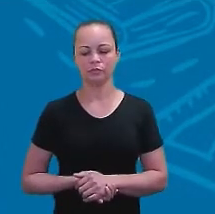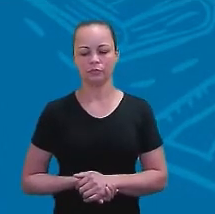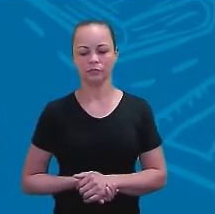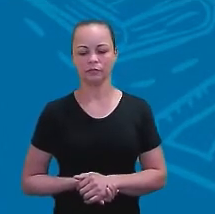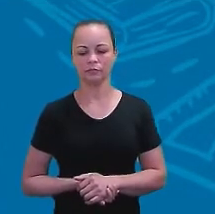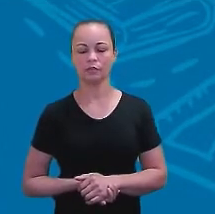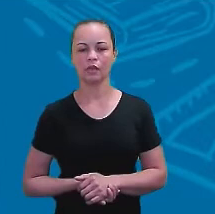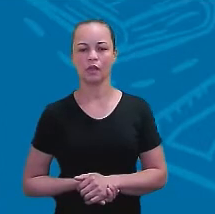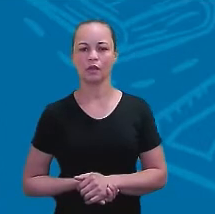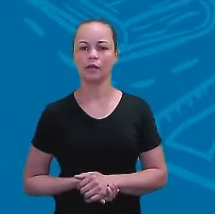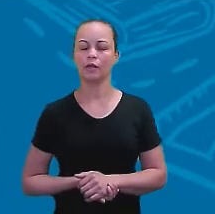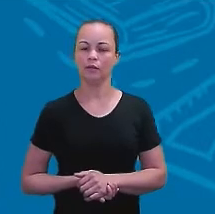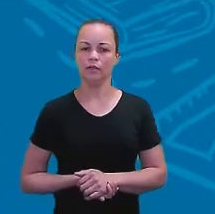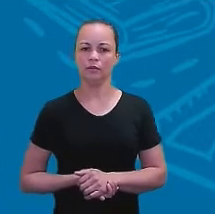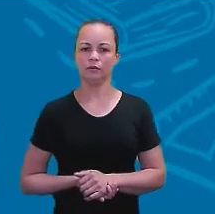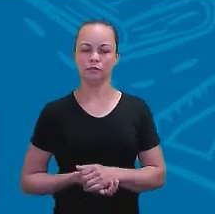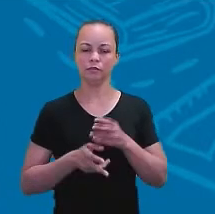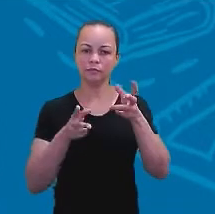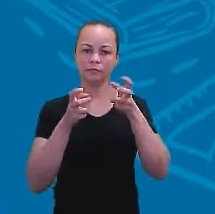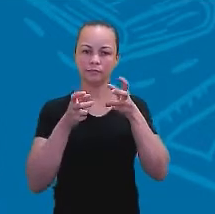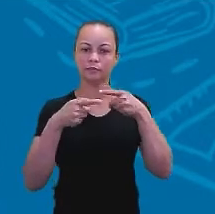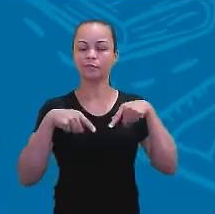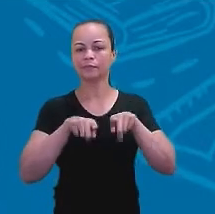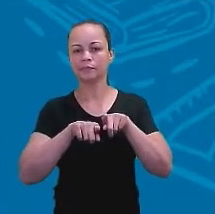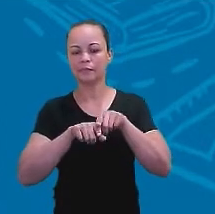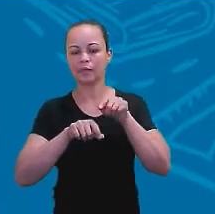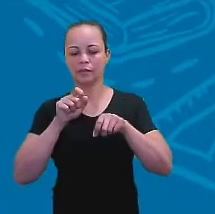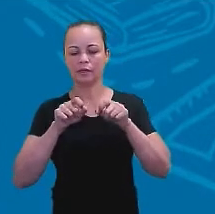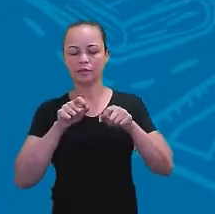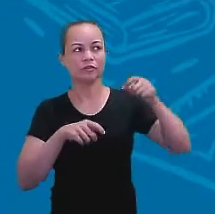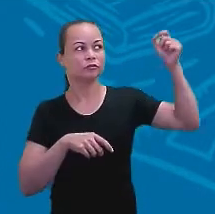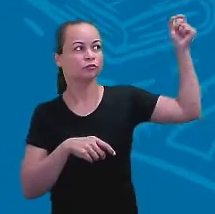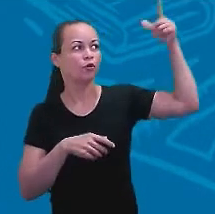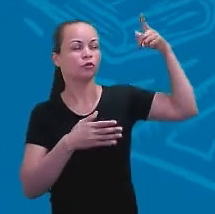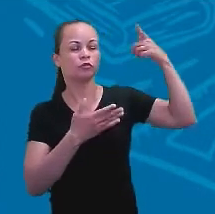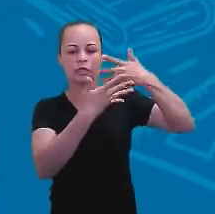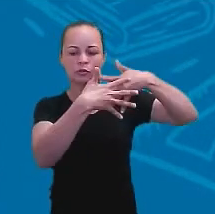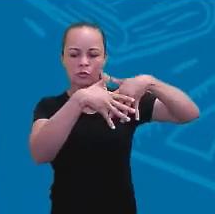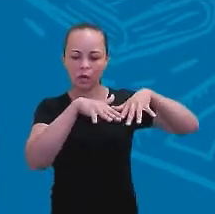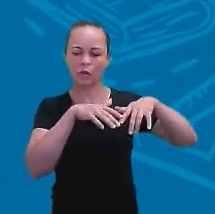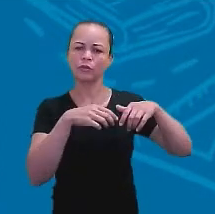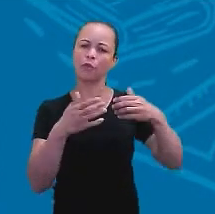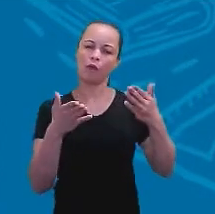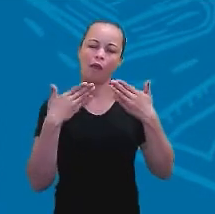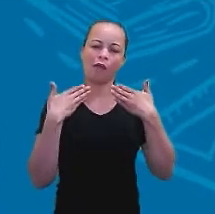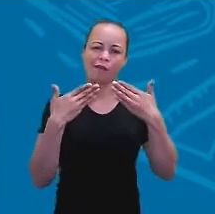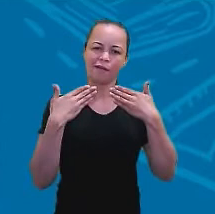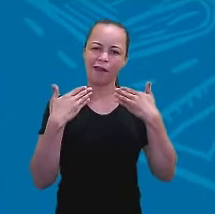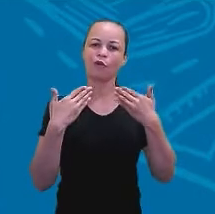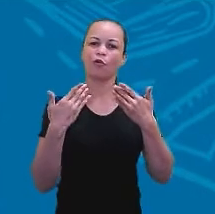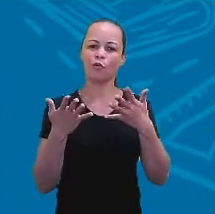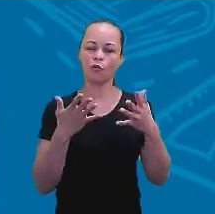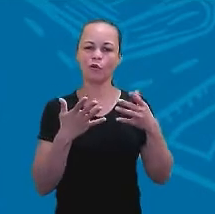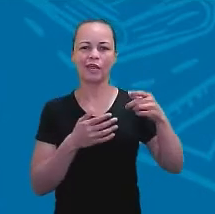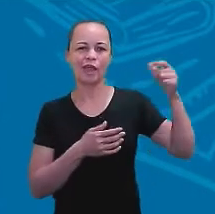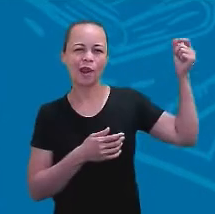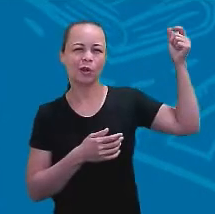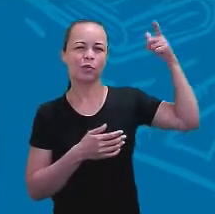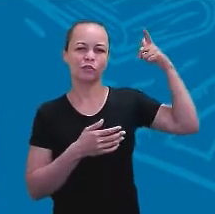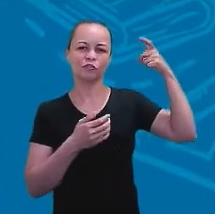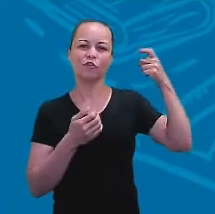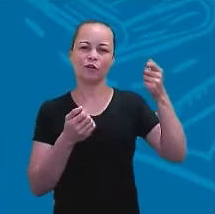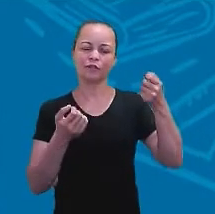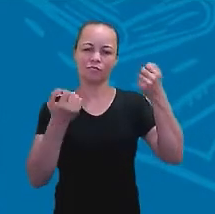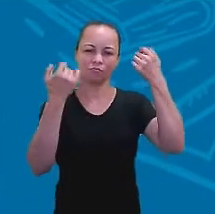que através dessa fonte de luz natural, a gente vai ter o calor que eu já tinha dito para vocês, né? Essa luz, ela vai